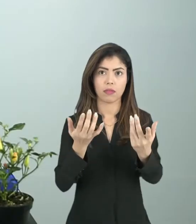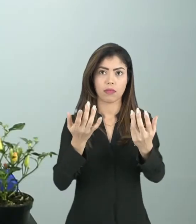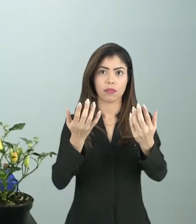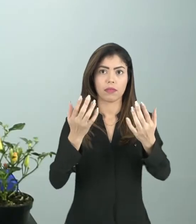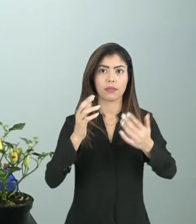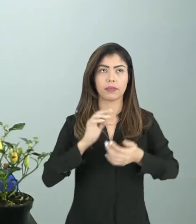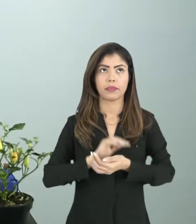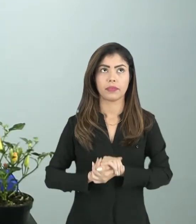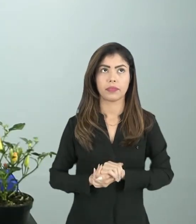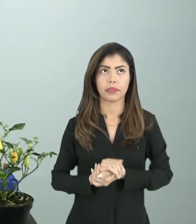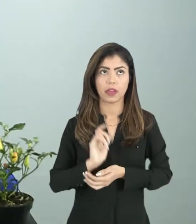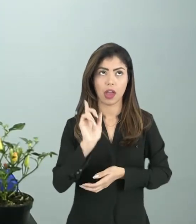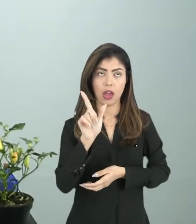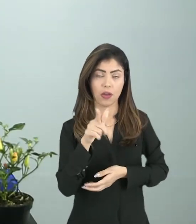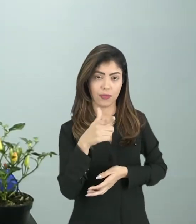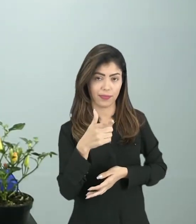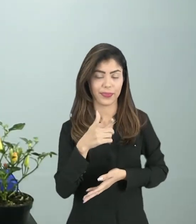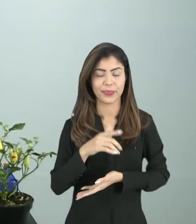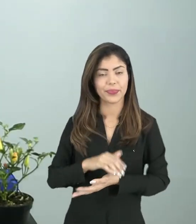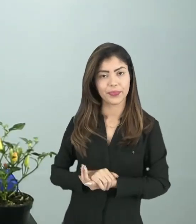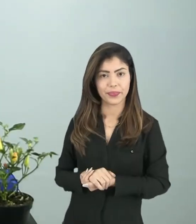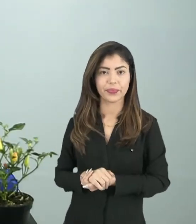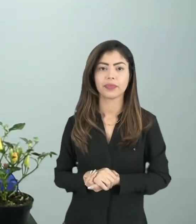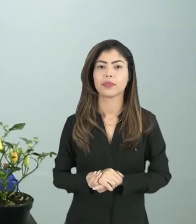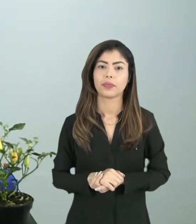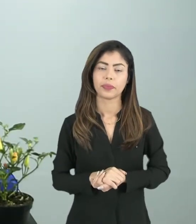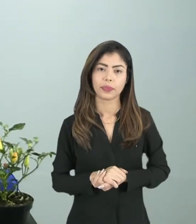Tenho outra hortaliça,